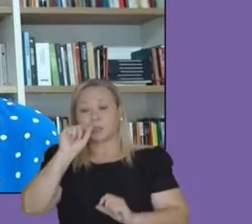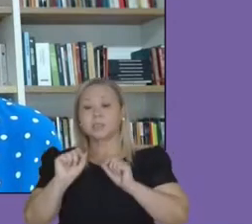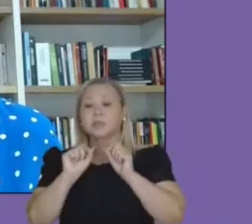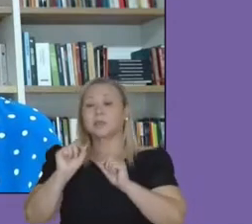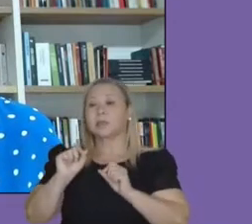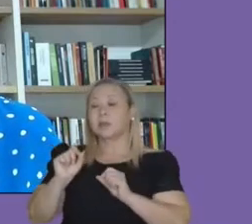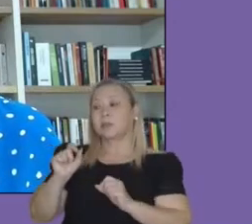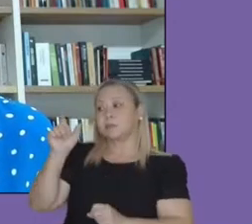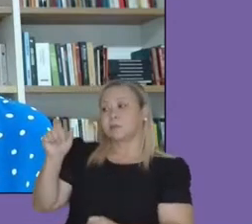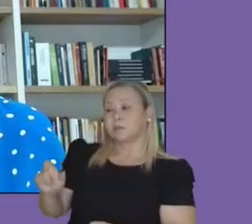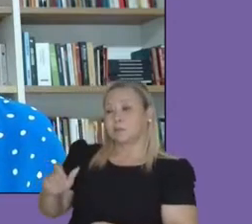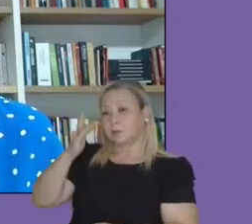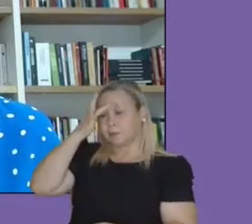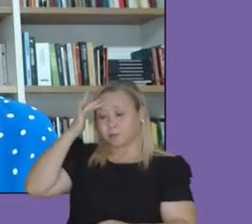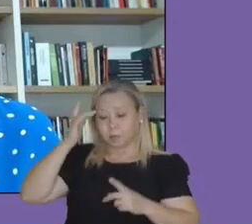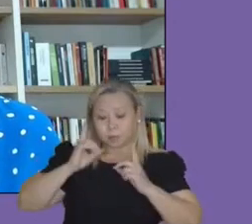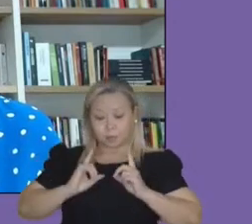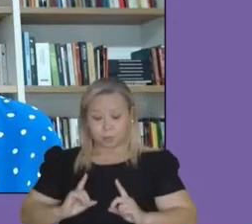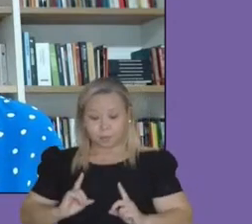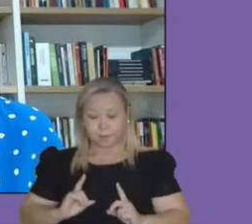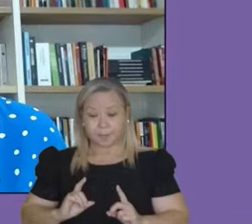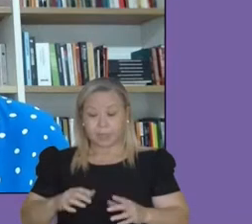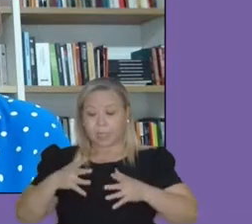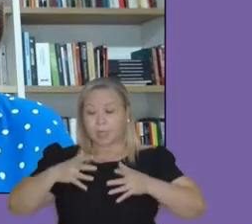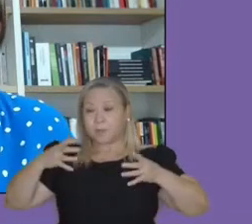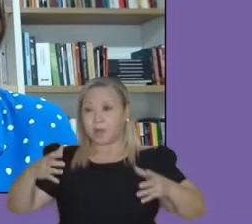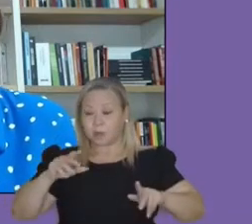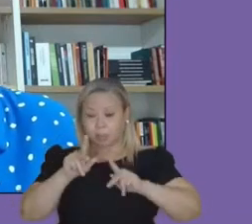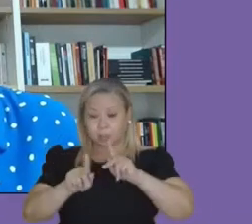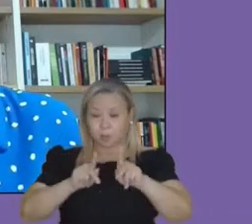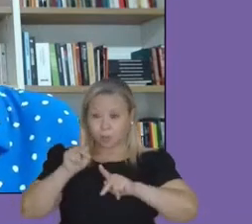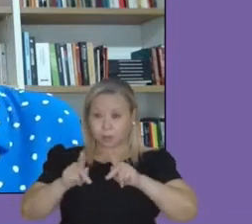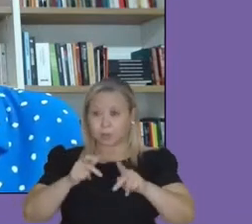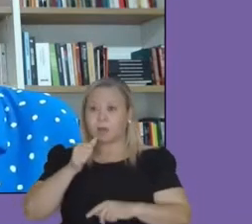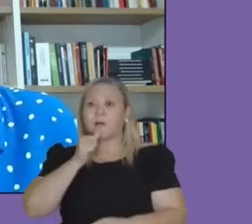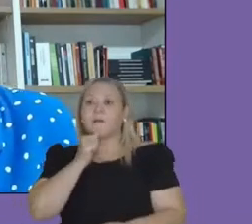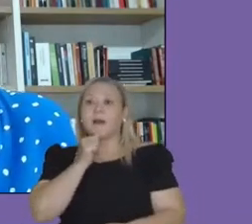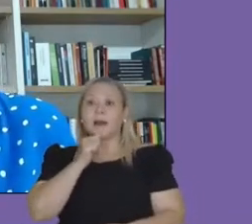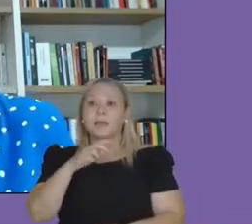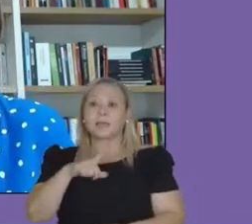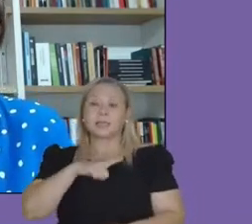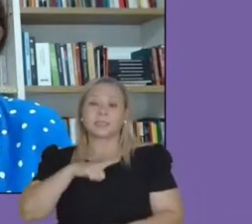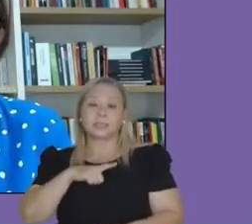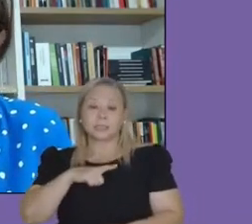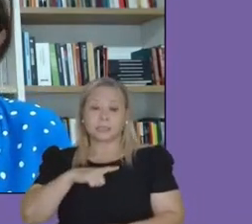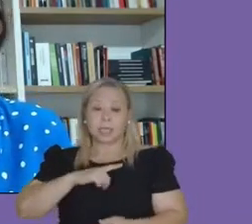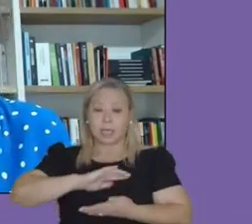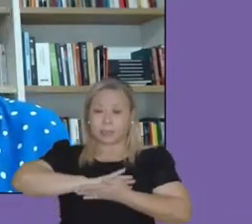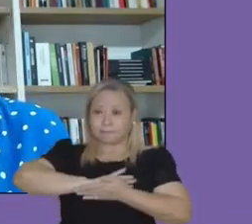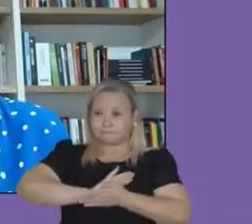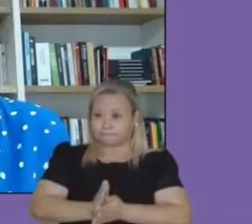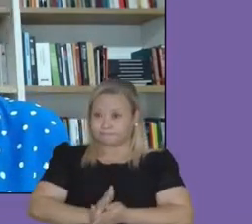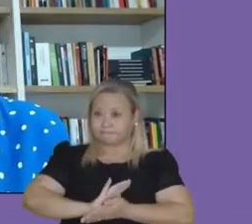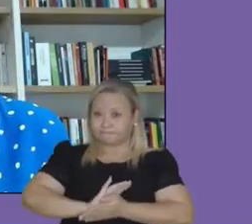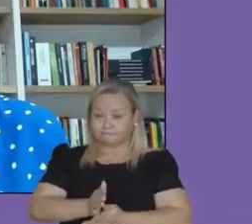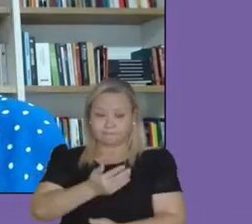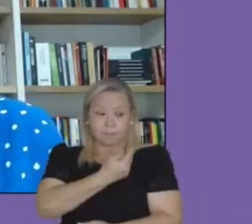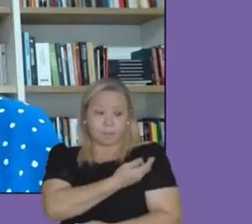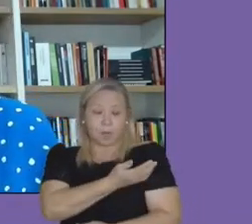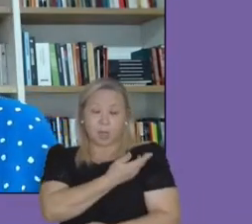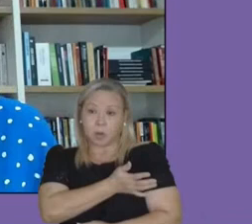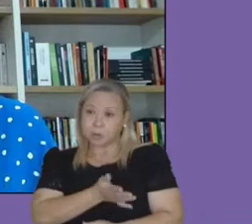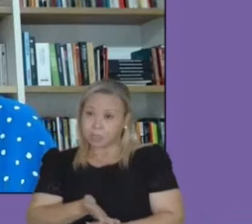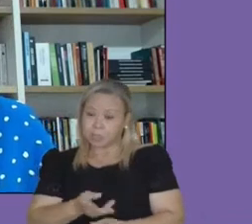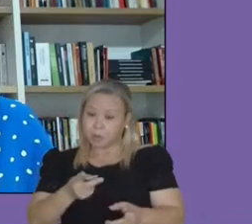com deficiência. Se a maioria da população ainda tem preconceitos e uma visão